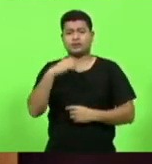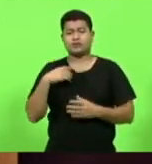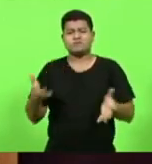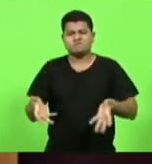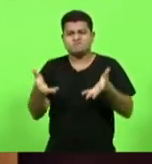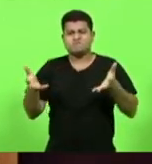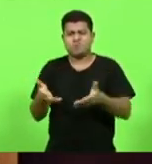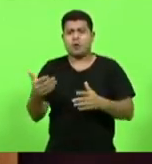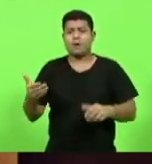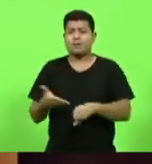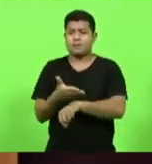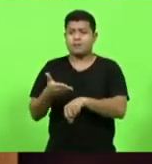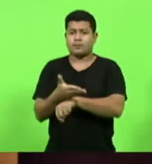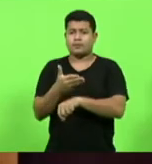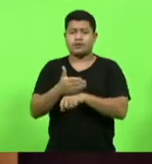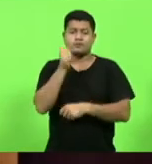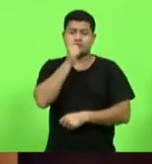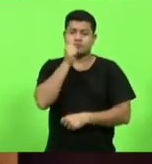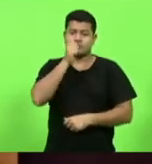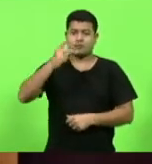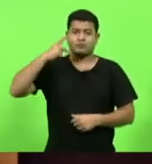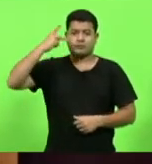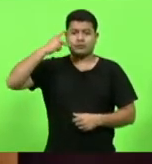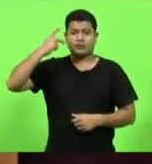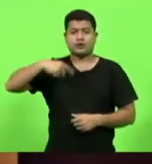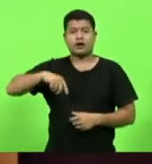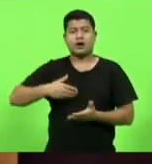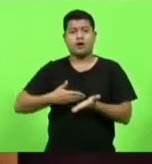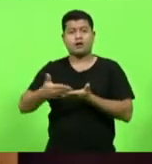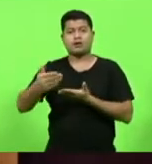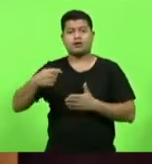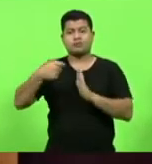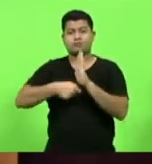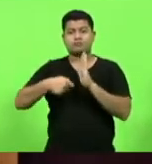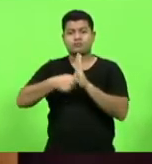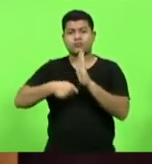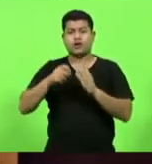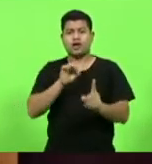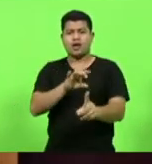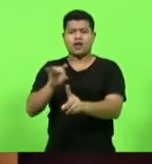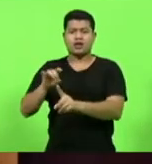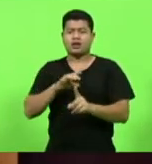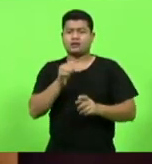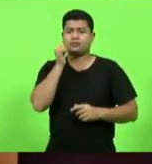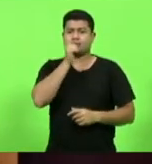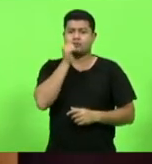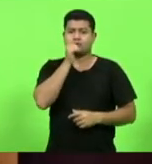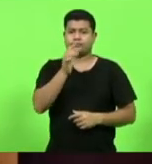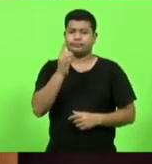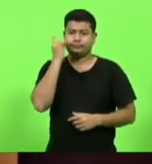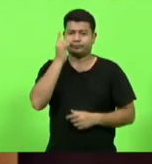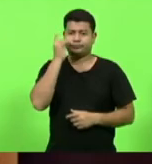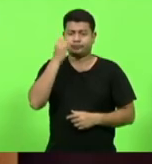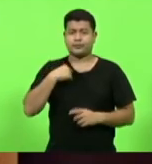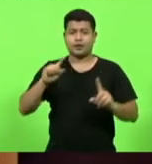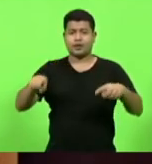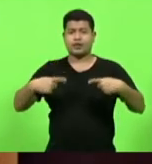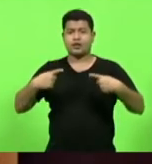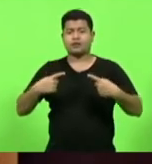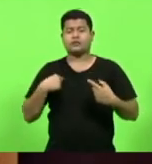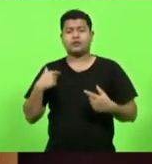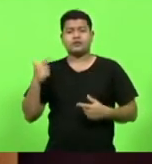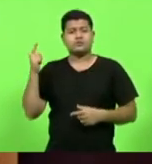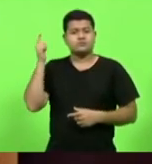da mulher na política. Vamos falar da luta de cada uma de nós, mulheres deputadas. Desafios,